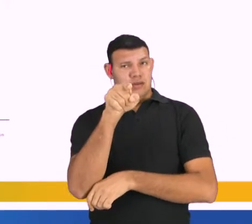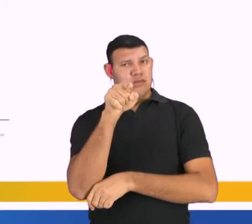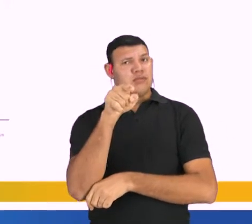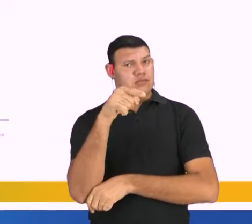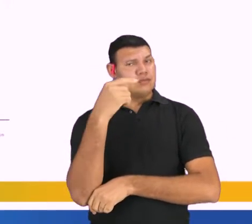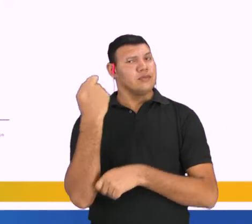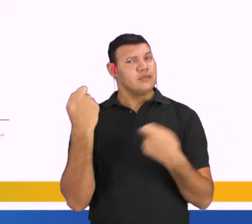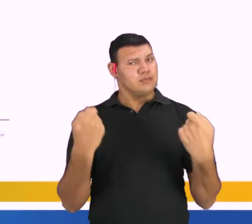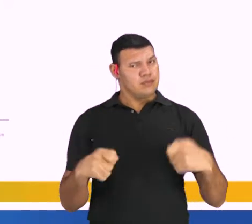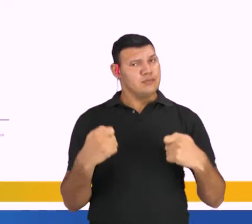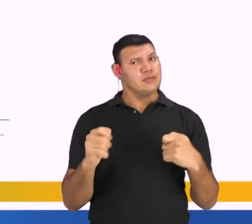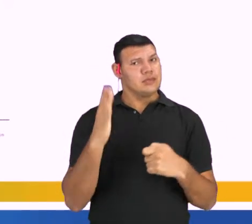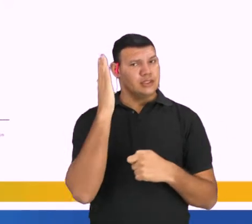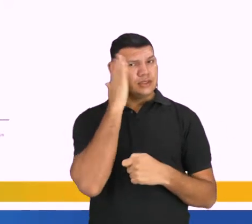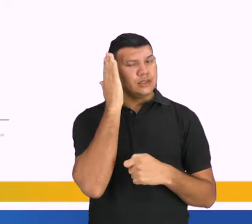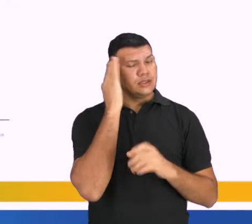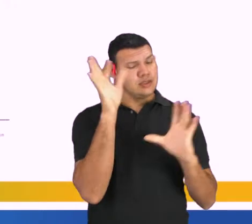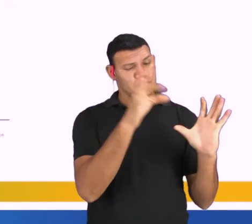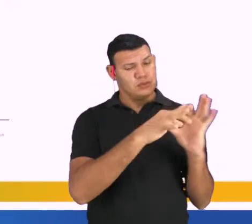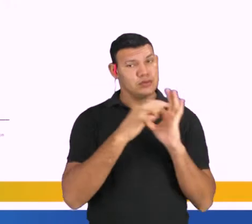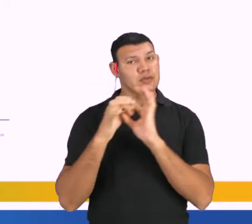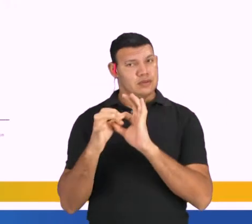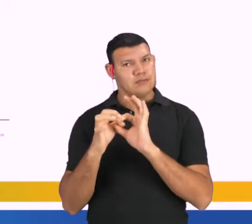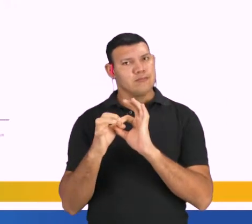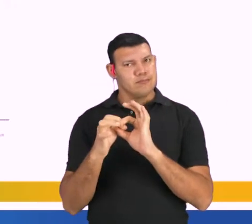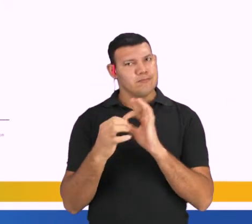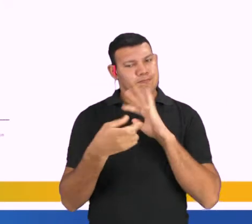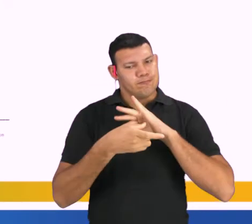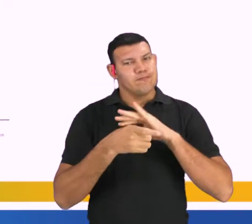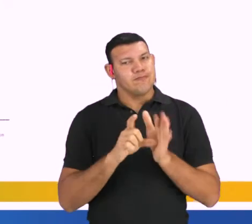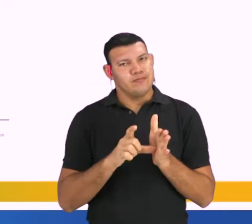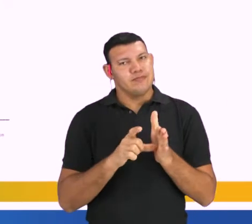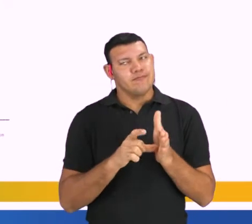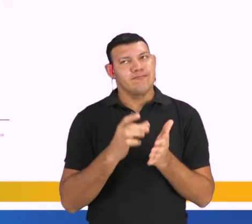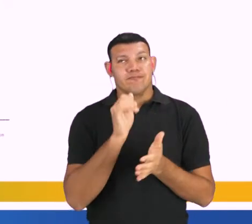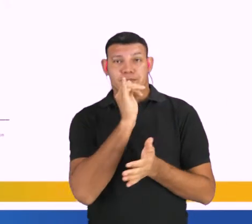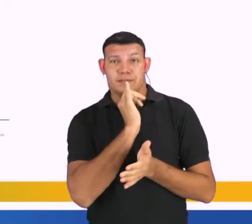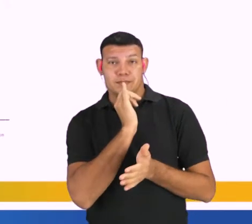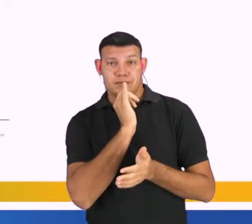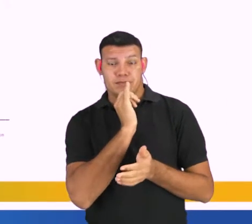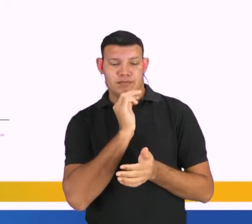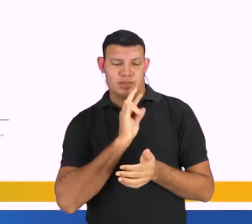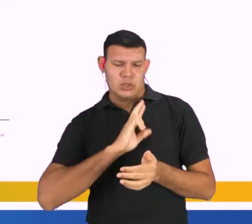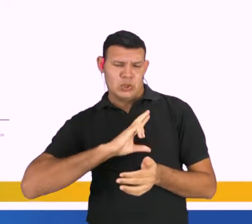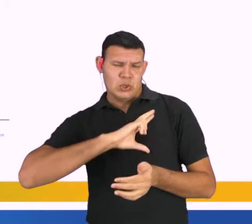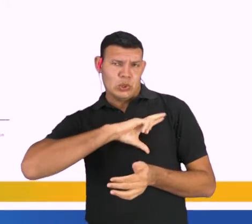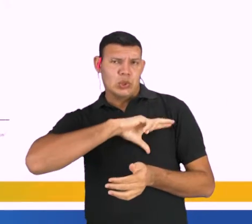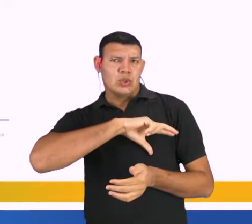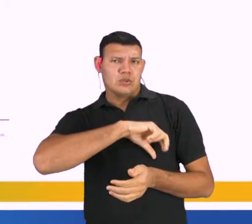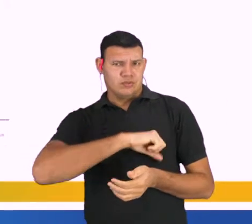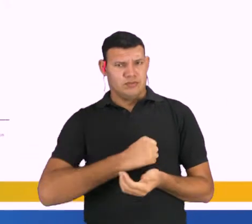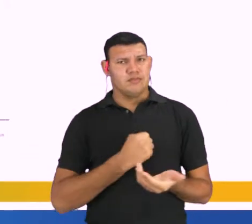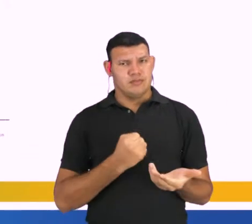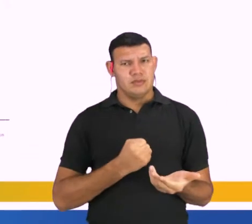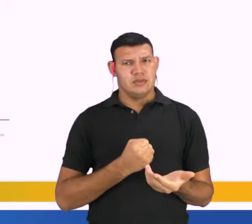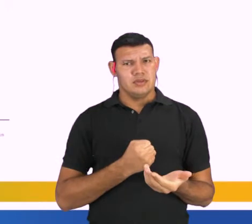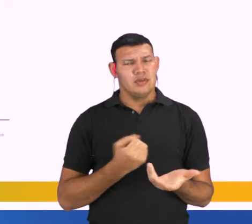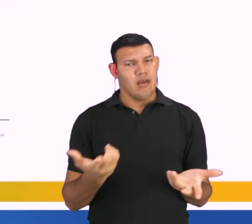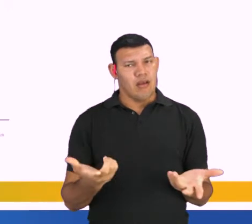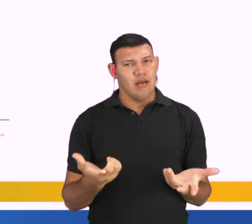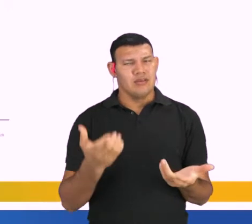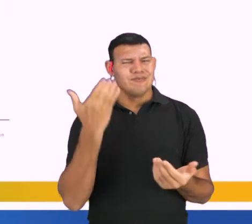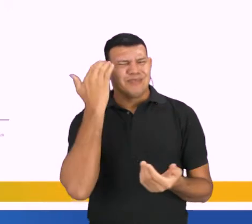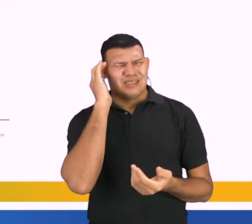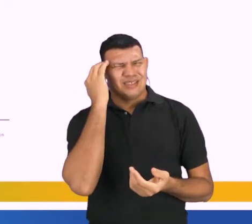uma contextualização prévia. Por isso que quando a gente está lendo romances, por exemplo, a linguagem ela discorre muito mais